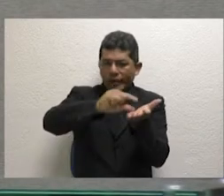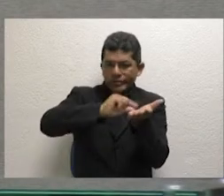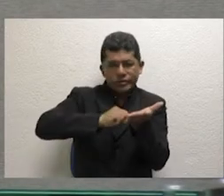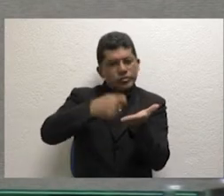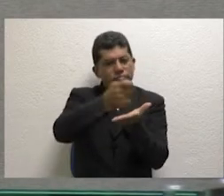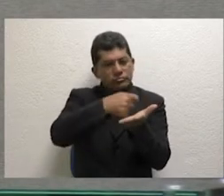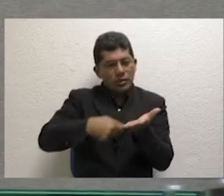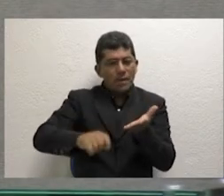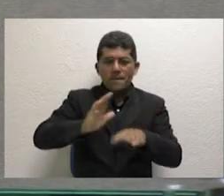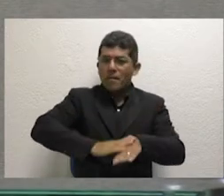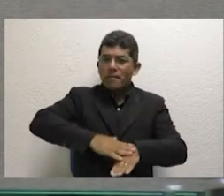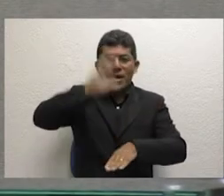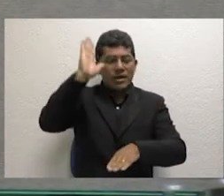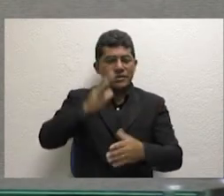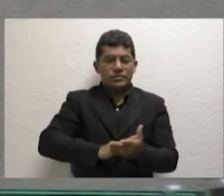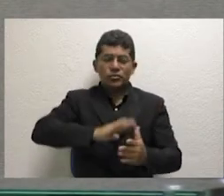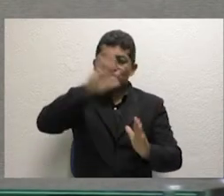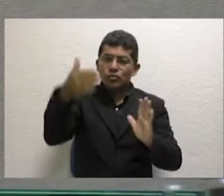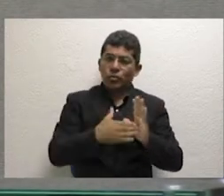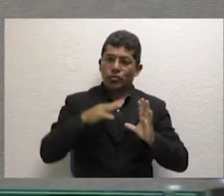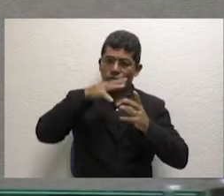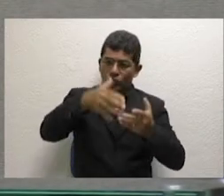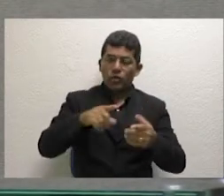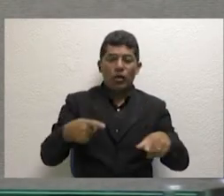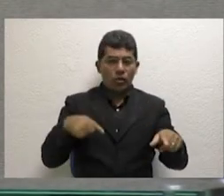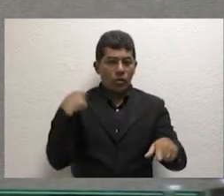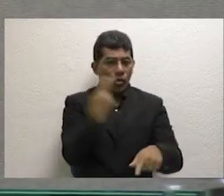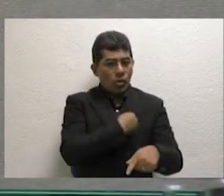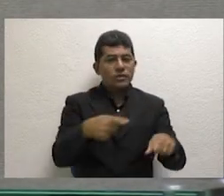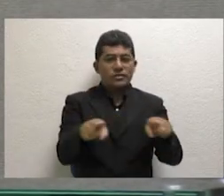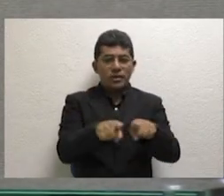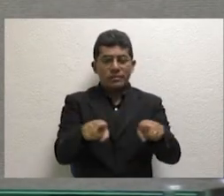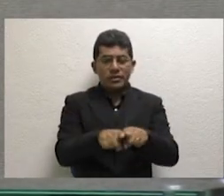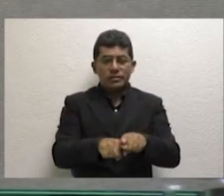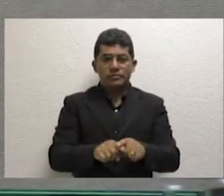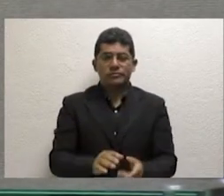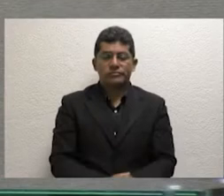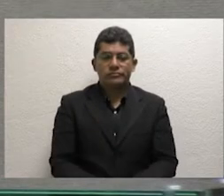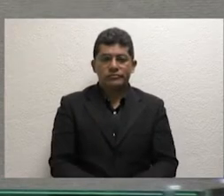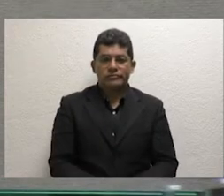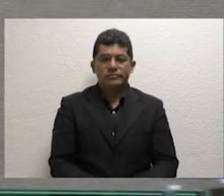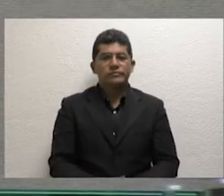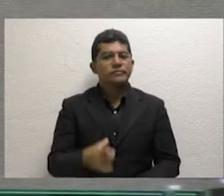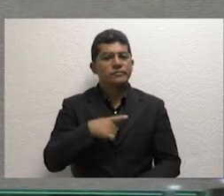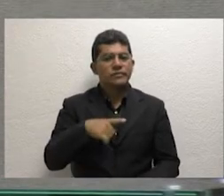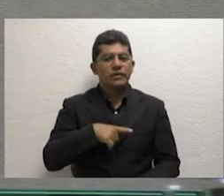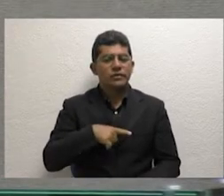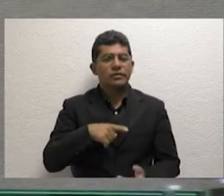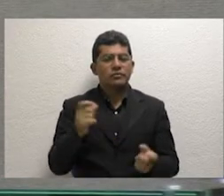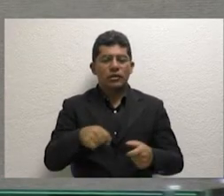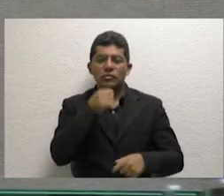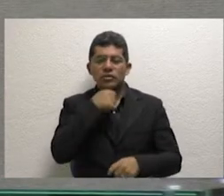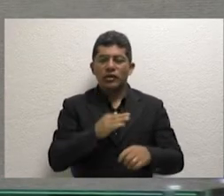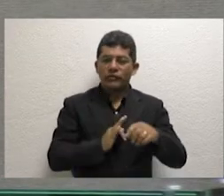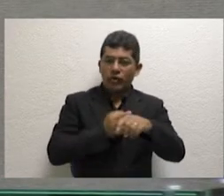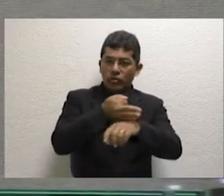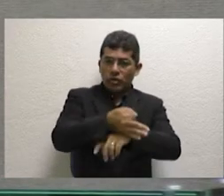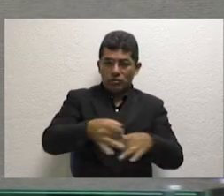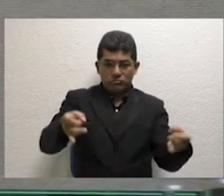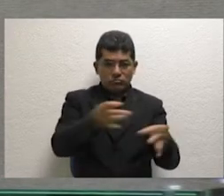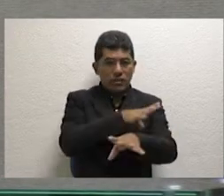mais produzem pesquisa nós também somos a maioria das que saem dos bancos das universidades